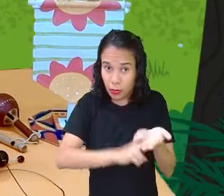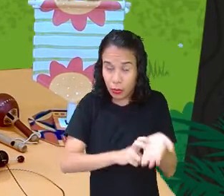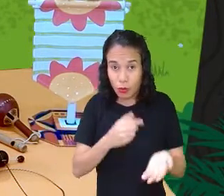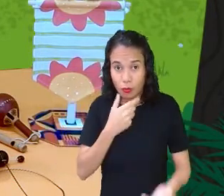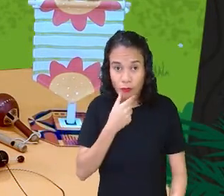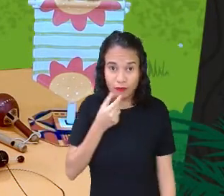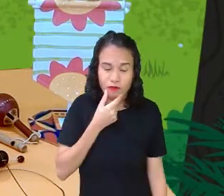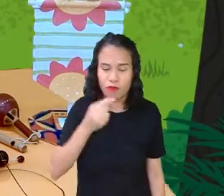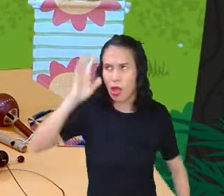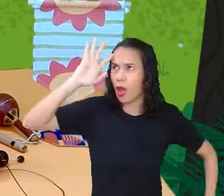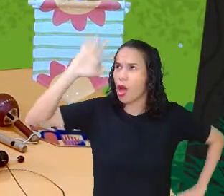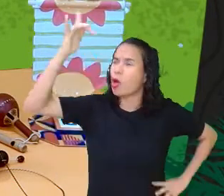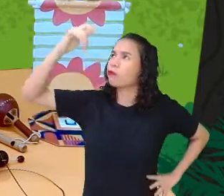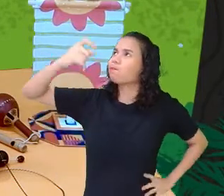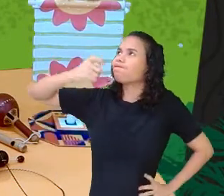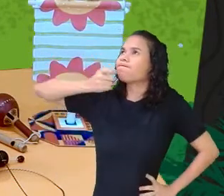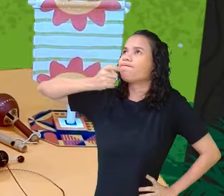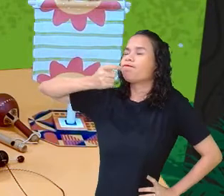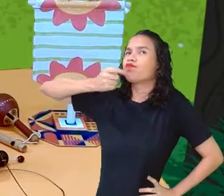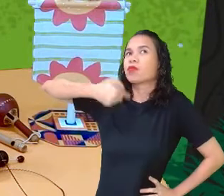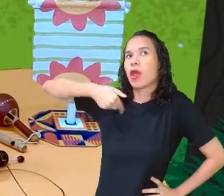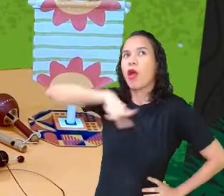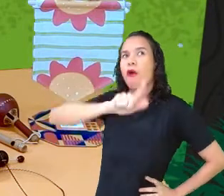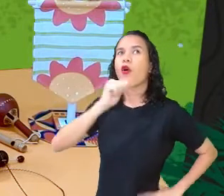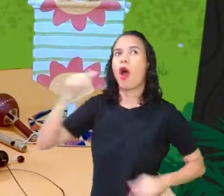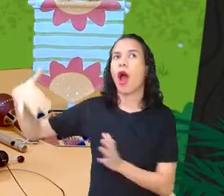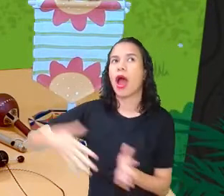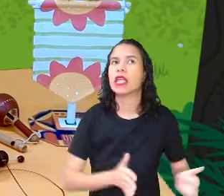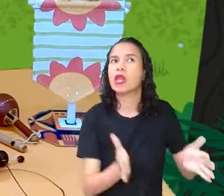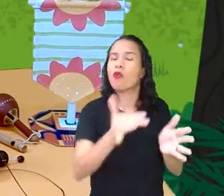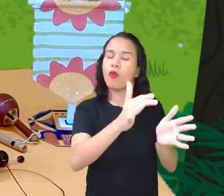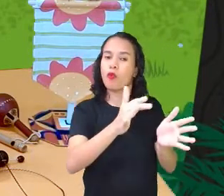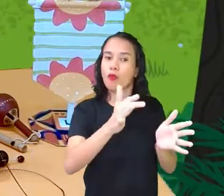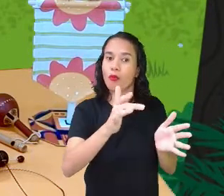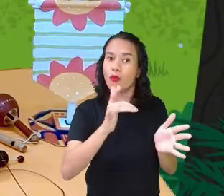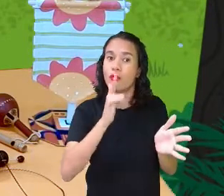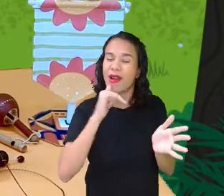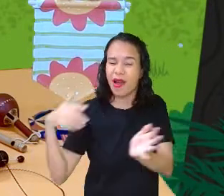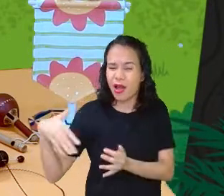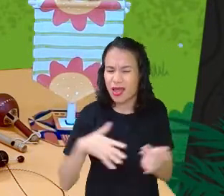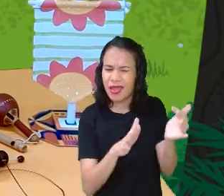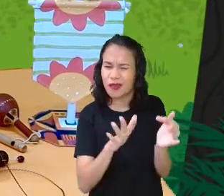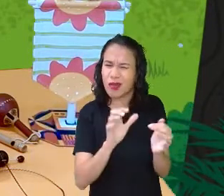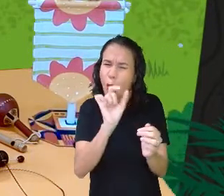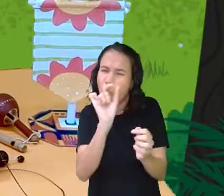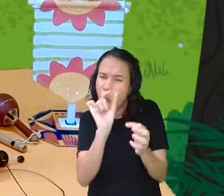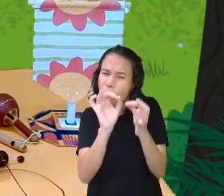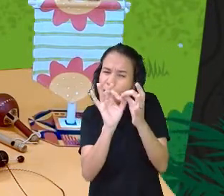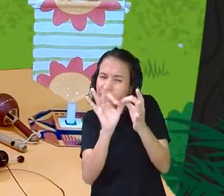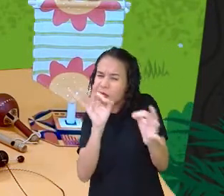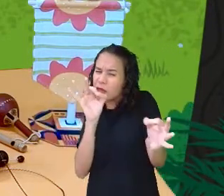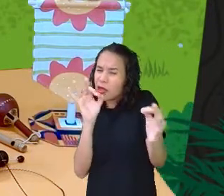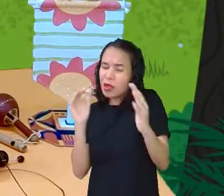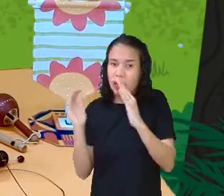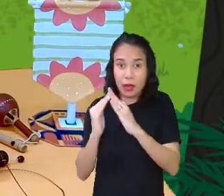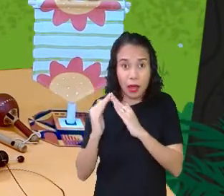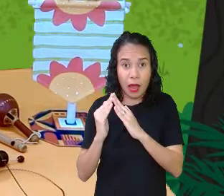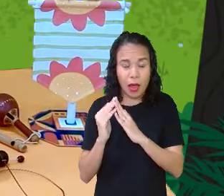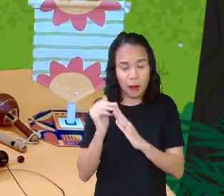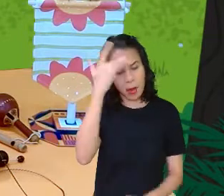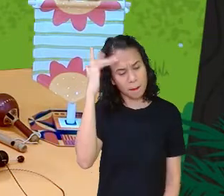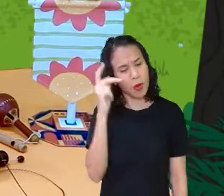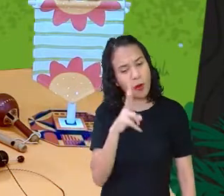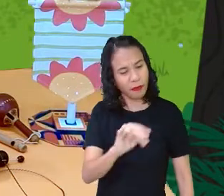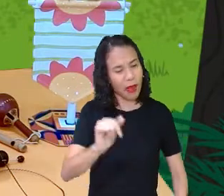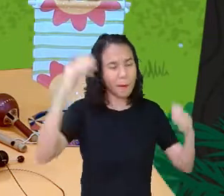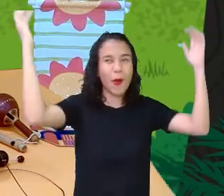Kaluanã decidiu ir para um rio que tinha um pouco afastado da sua aldeia. As pessoas sempre vão lá para o